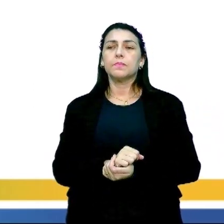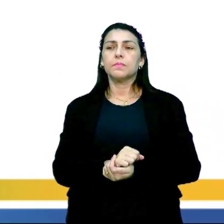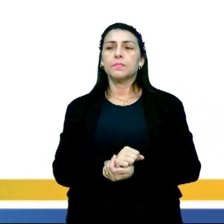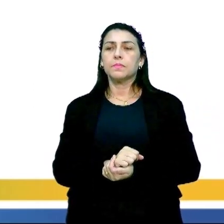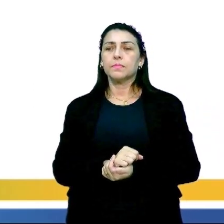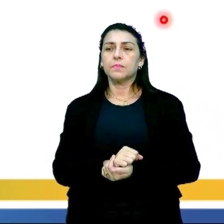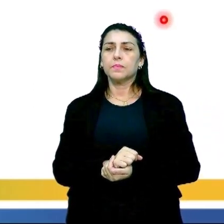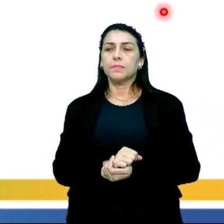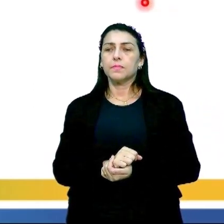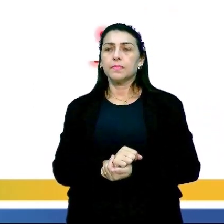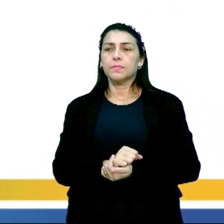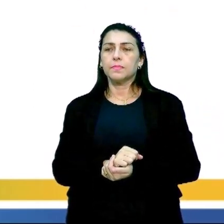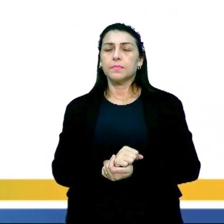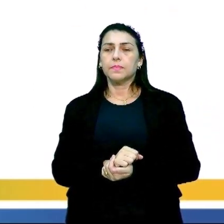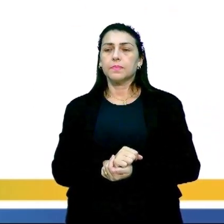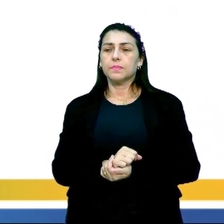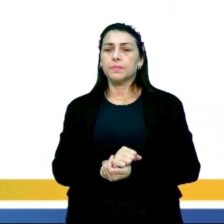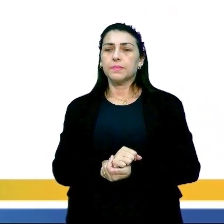chamado...